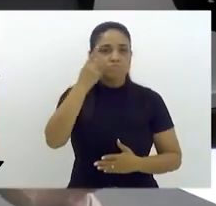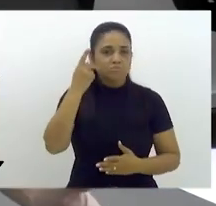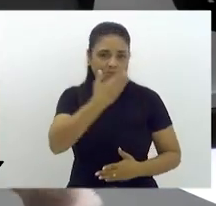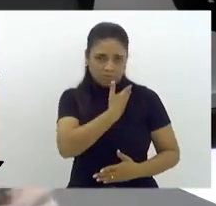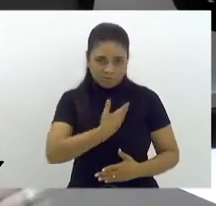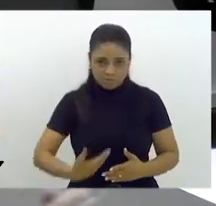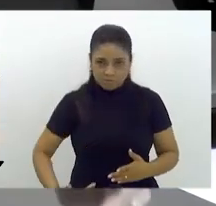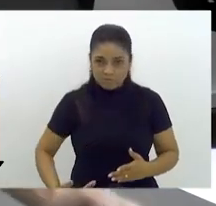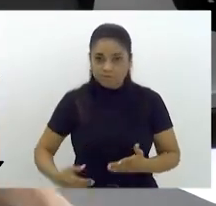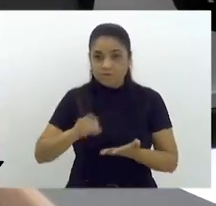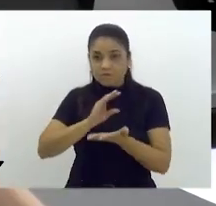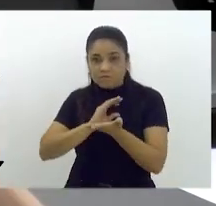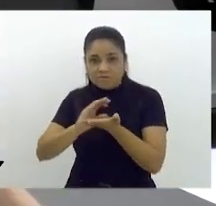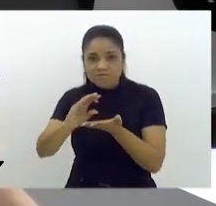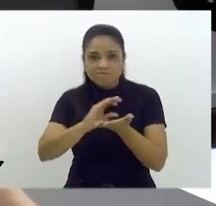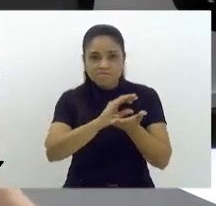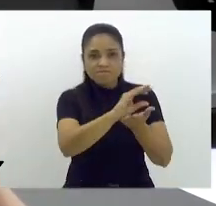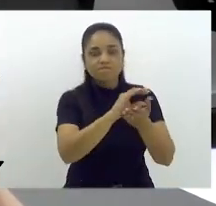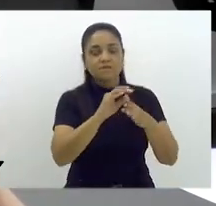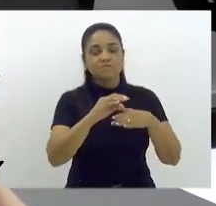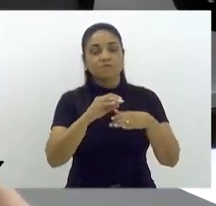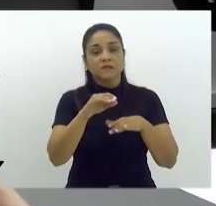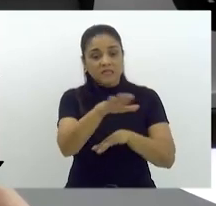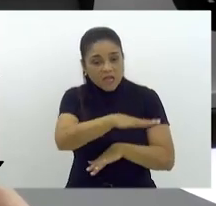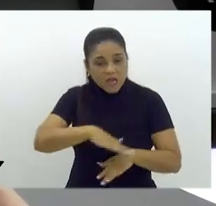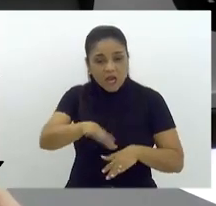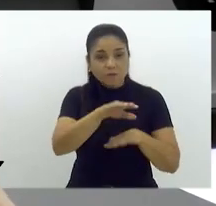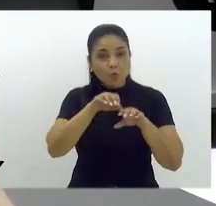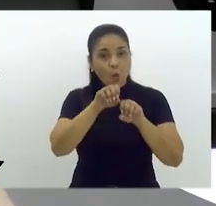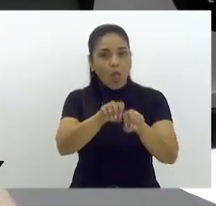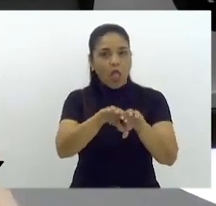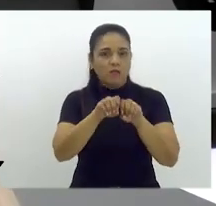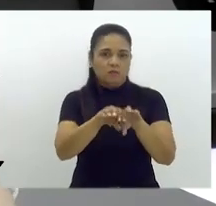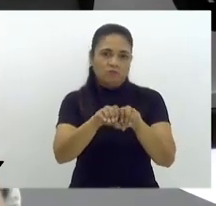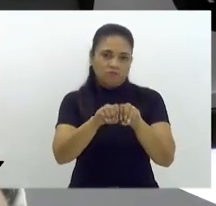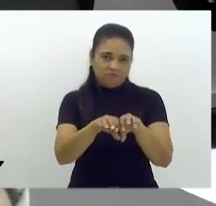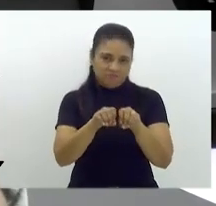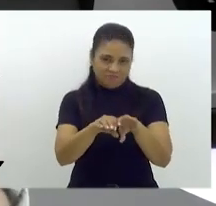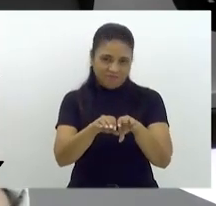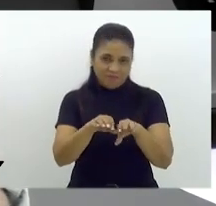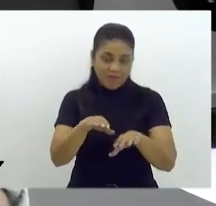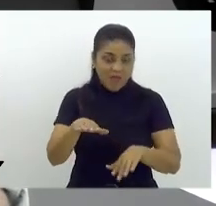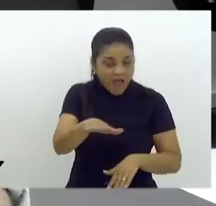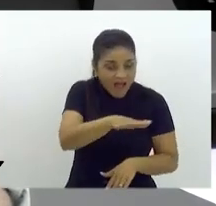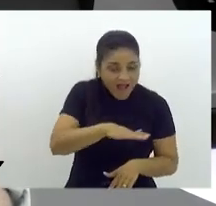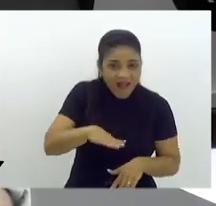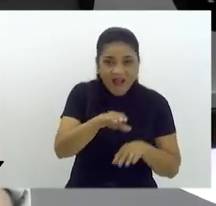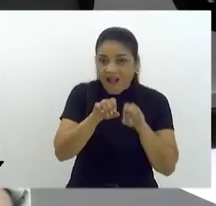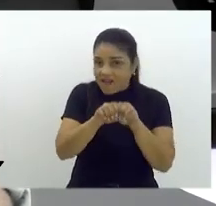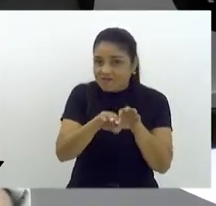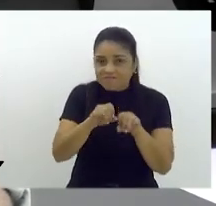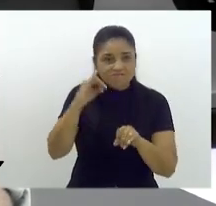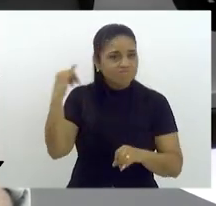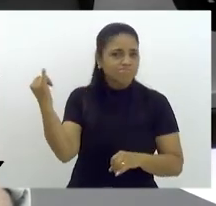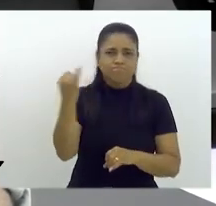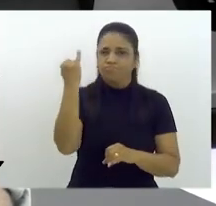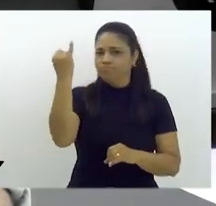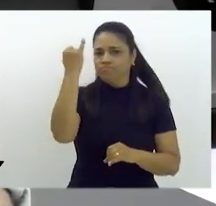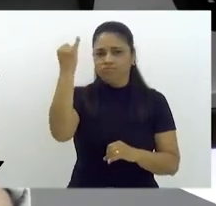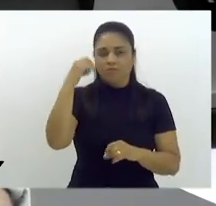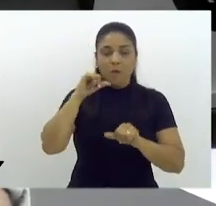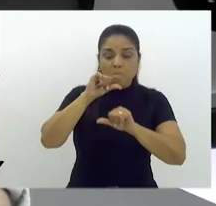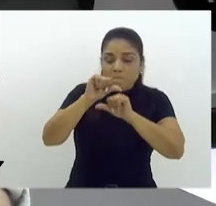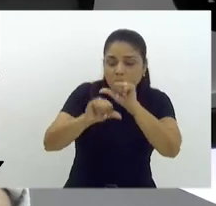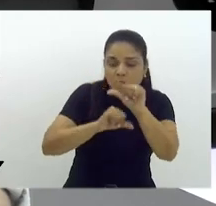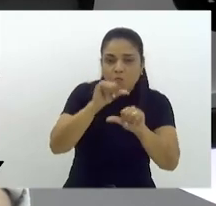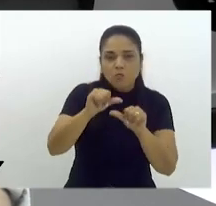se investir em políticas públicas em nível em âmbito Educacional também eu acho que a área da Educação é uma coisa muito importante para se mudar a